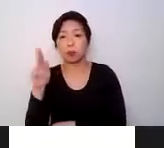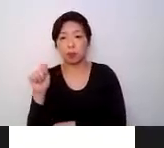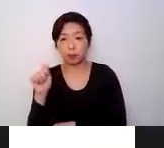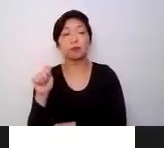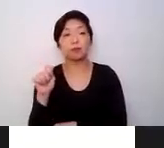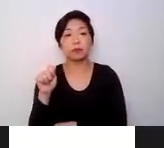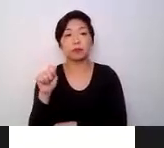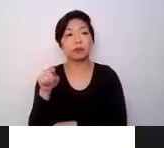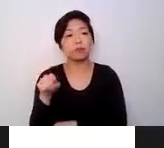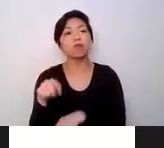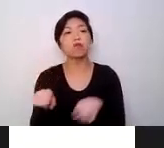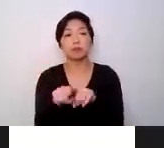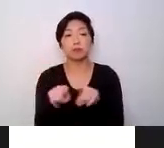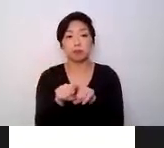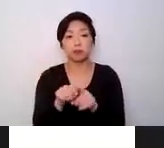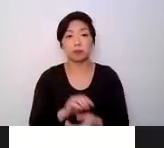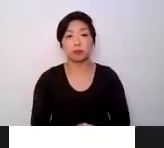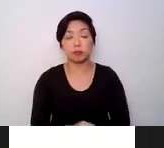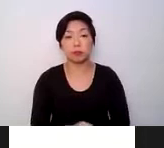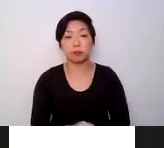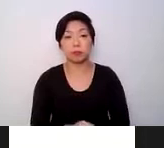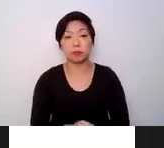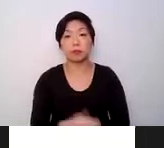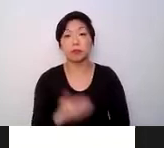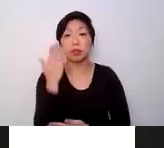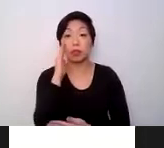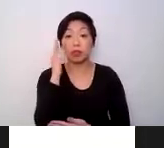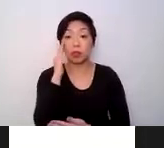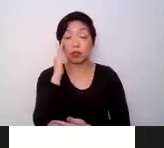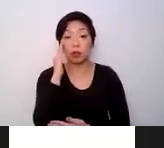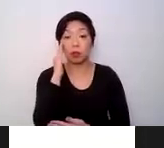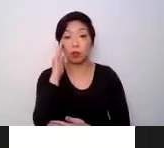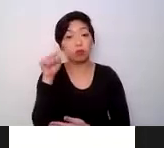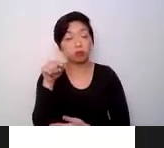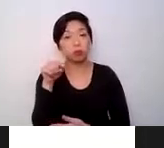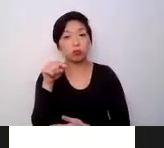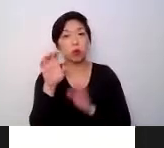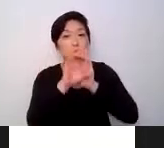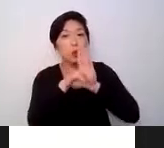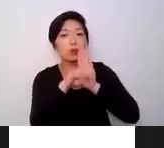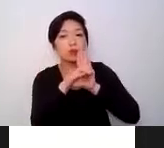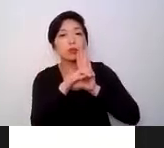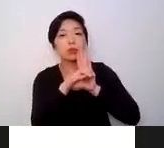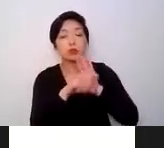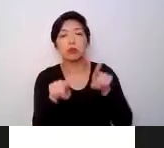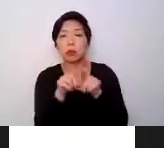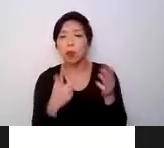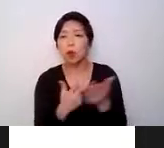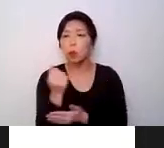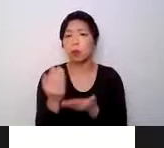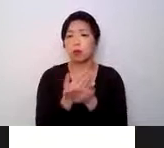colocando, entendendo, de fato, essa premissa e comprando vários livros, né,